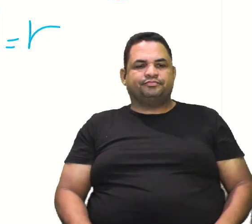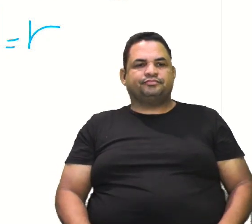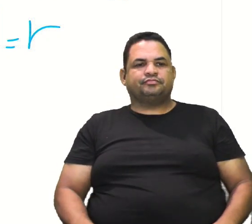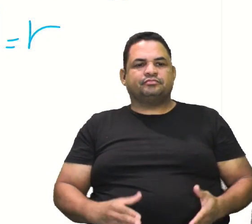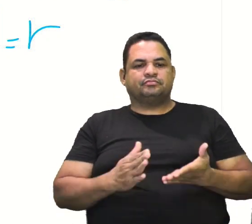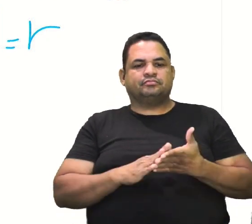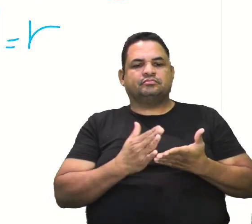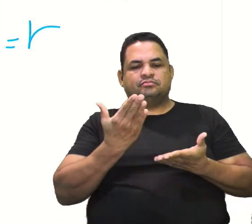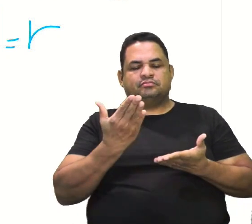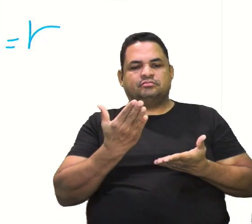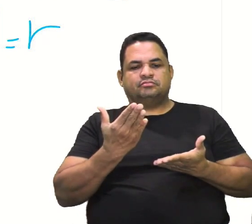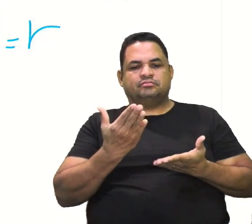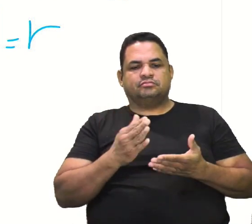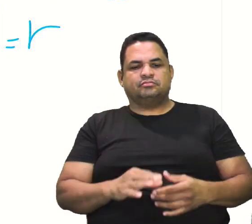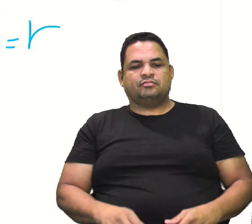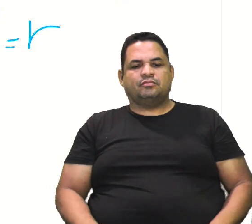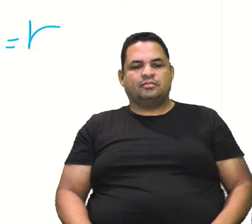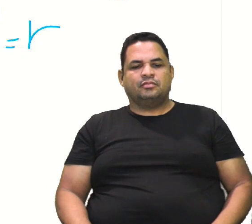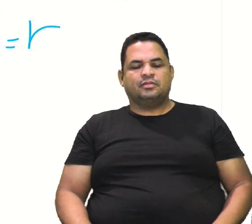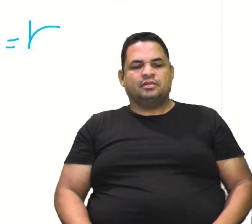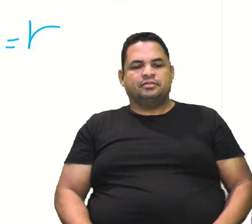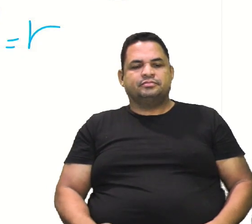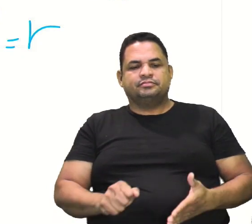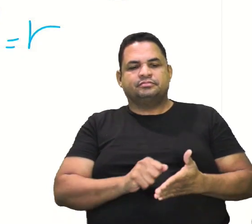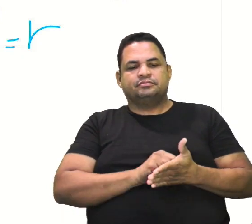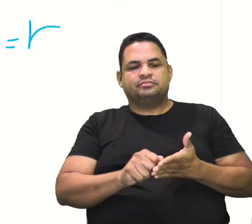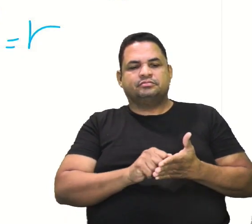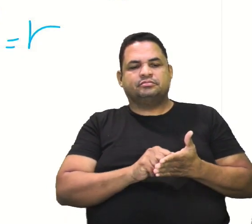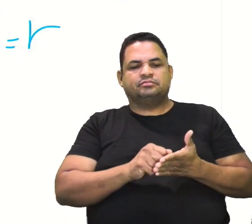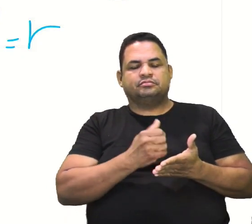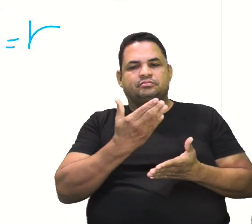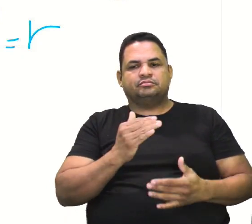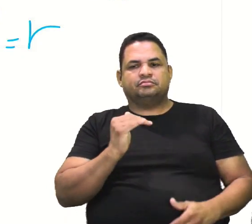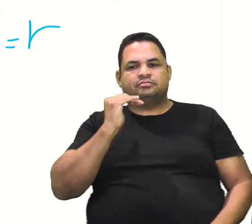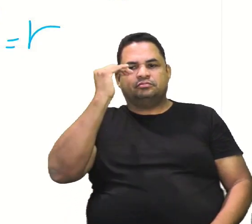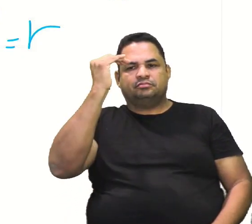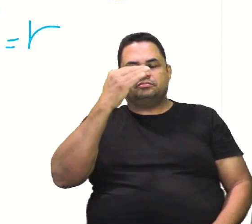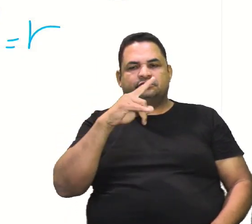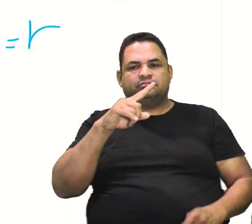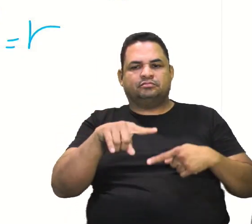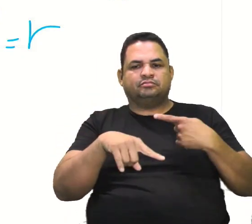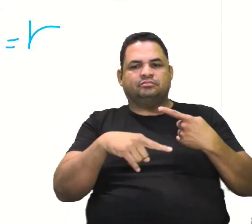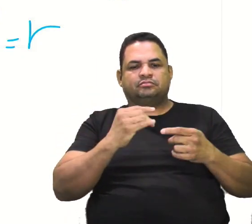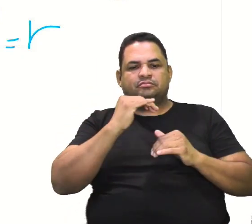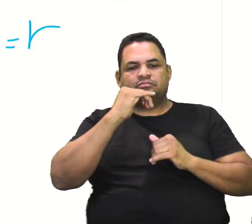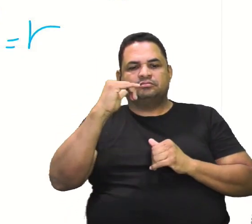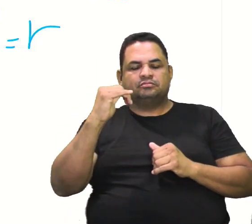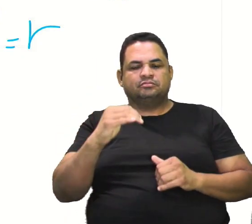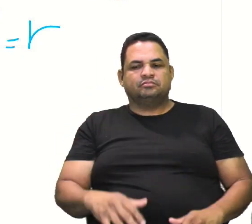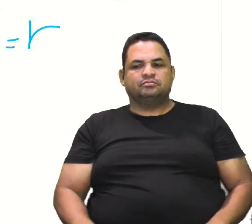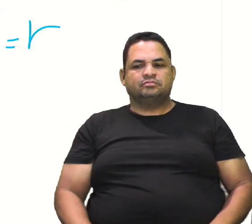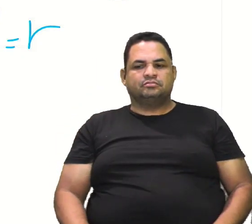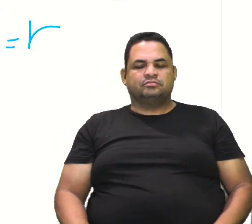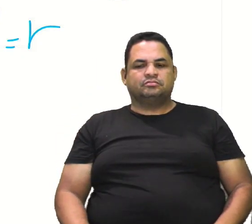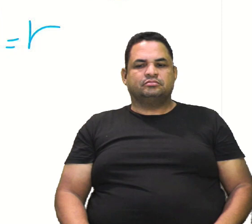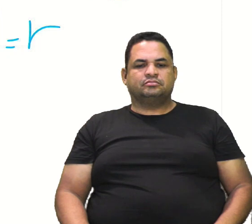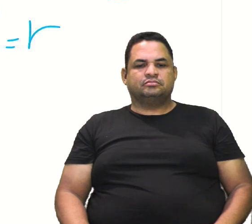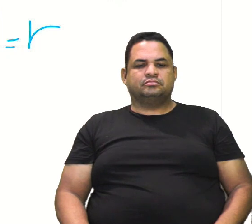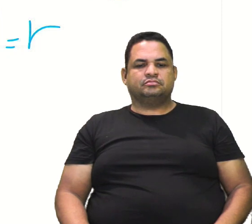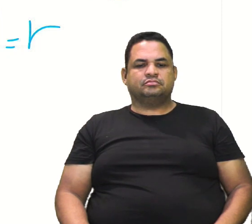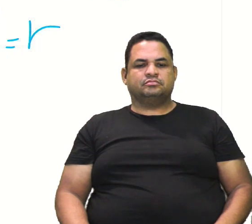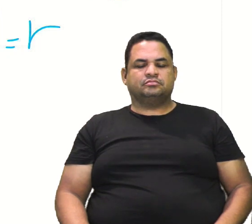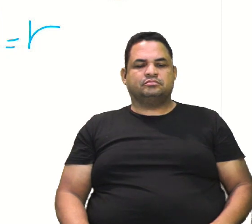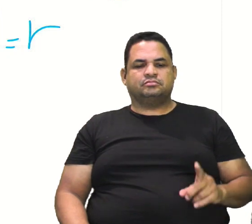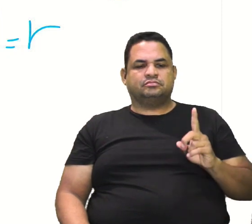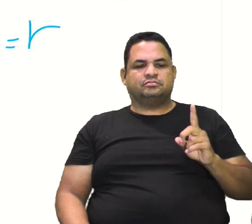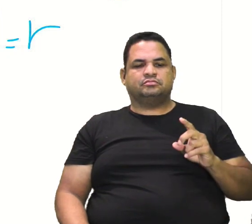e agora espaço aqui são elas, né? Apaga essa informação do lado ali, de cima. Depois a gente coloca do lado, embaixinho. O centro